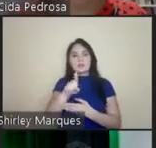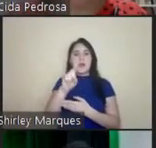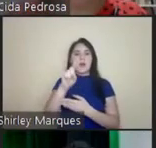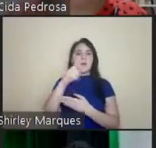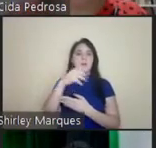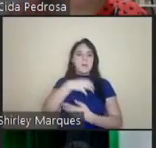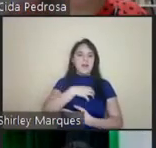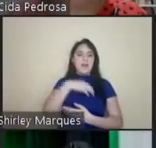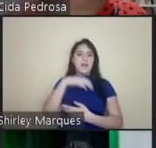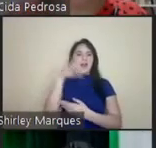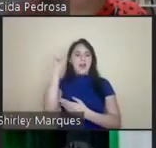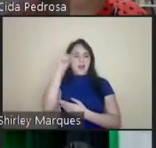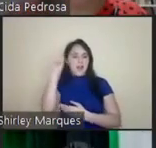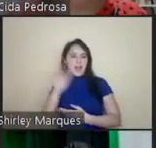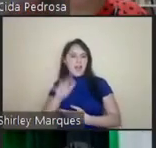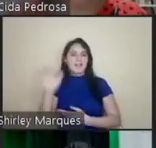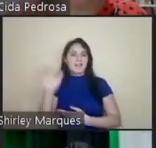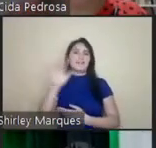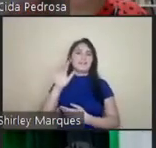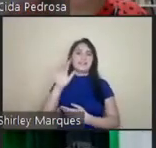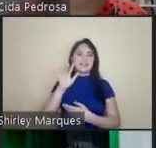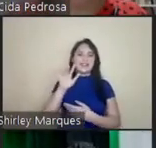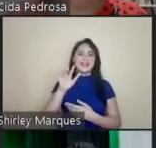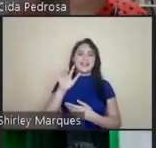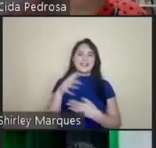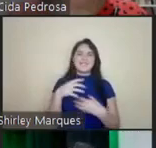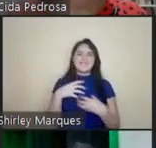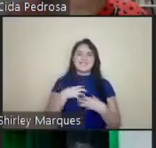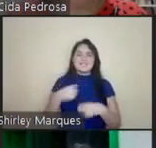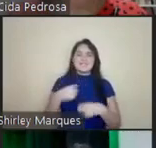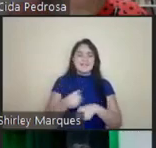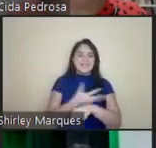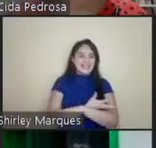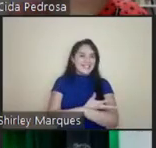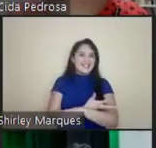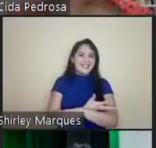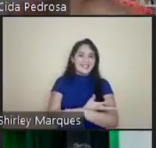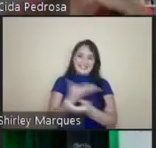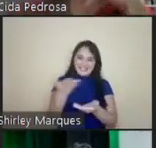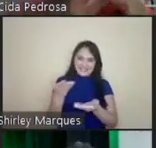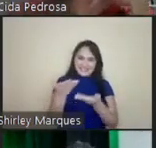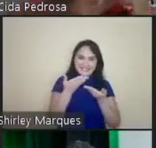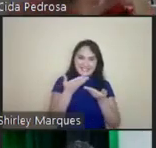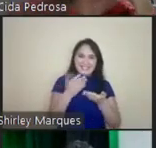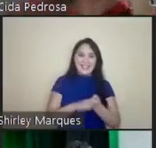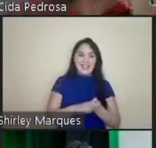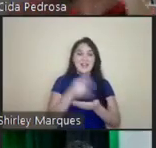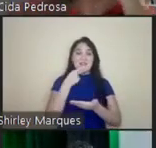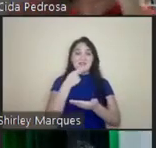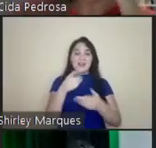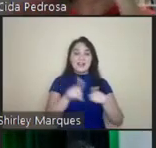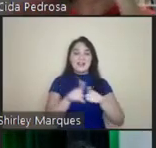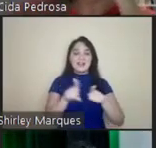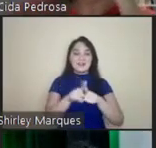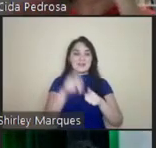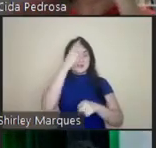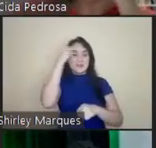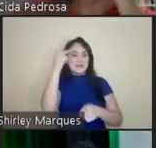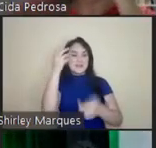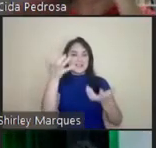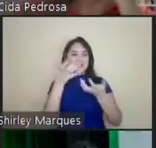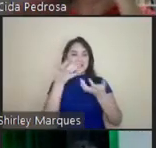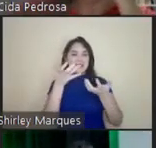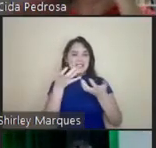vários caminhos, vai lhe emocionar bastante. Chegue lá rapidinho e dizer que quem quiser acessar, acompanhar o